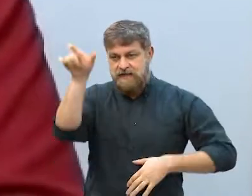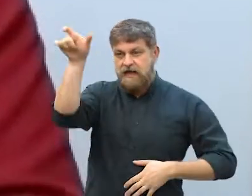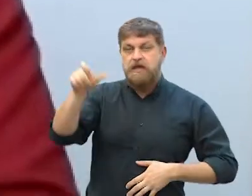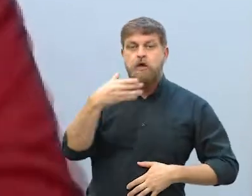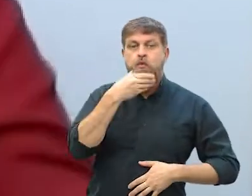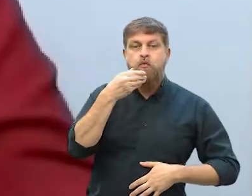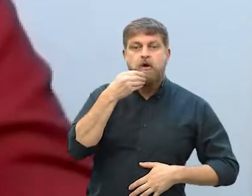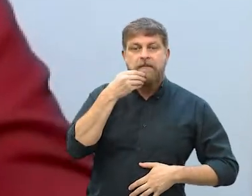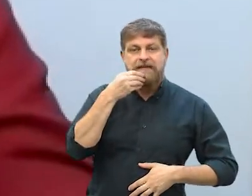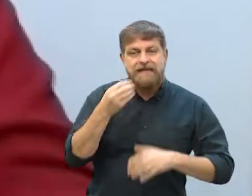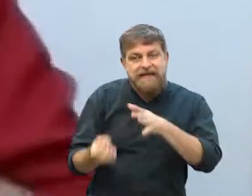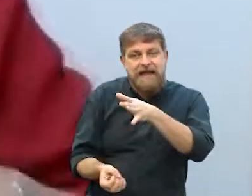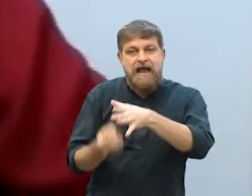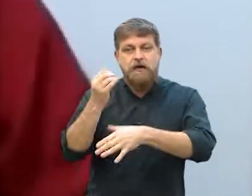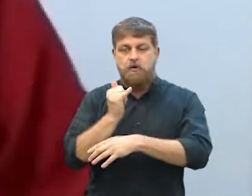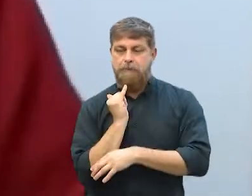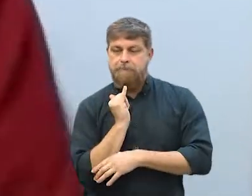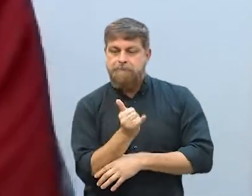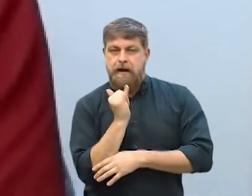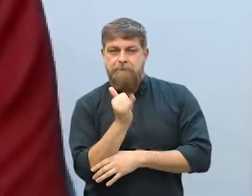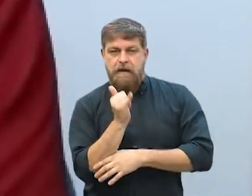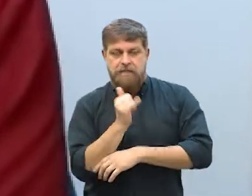Steiner fala. Então,